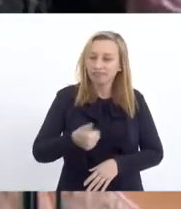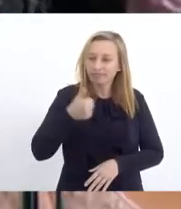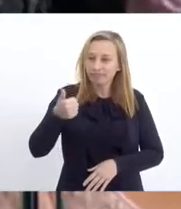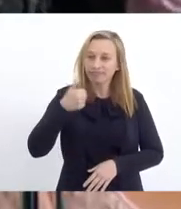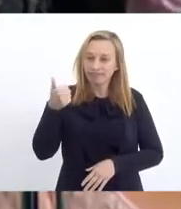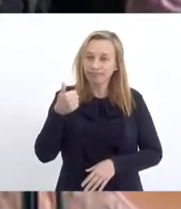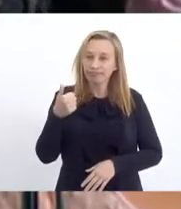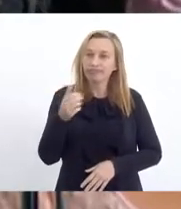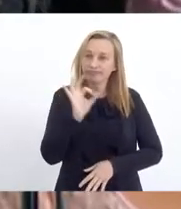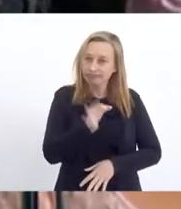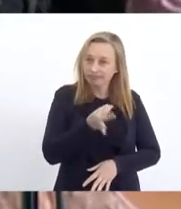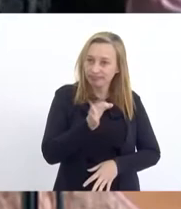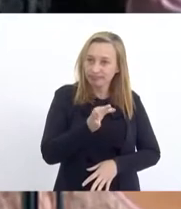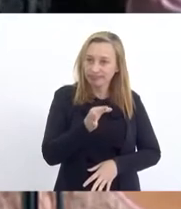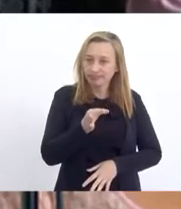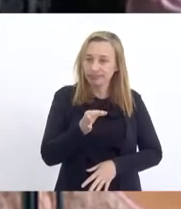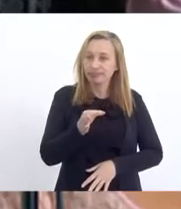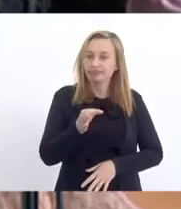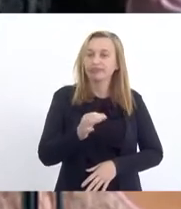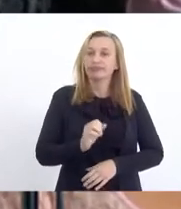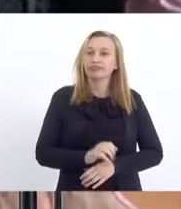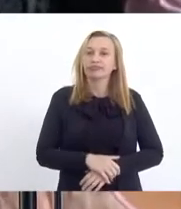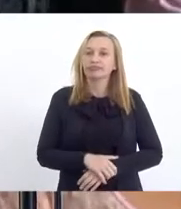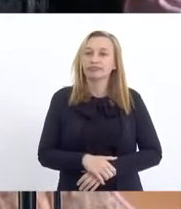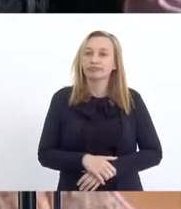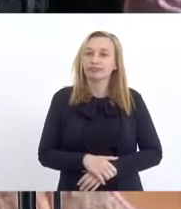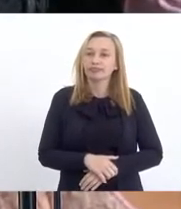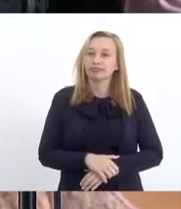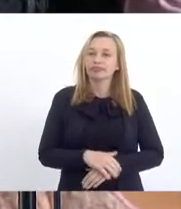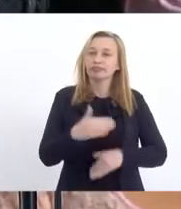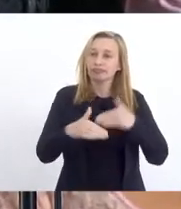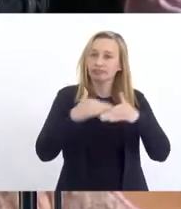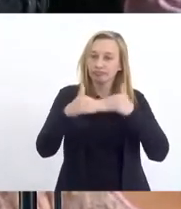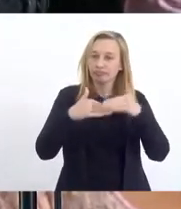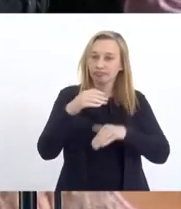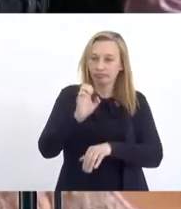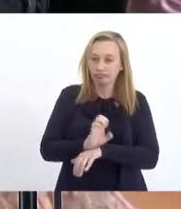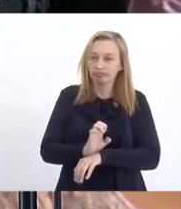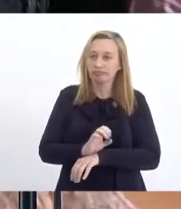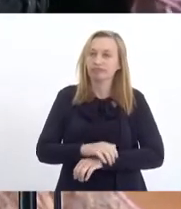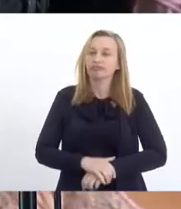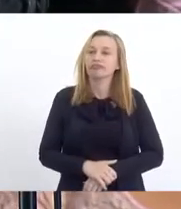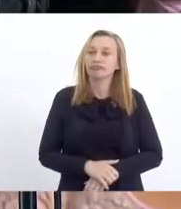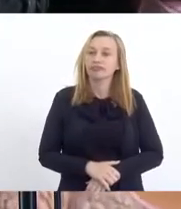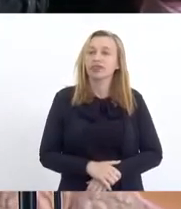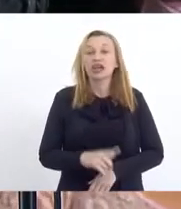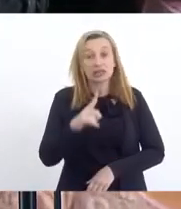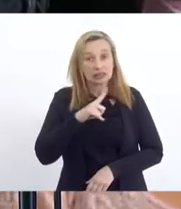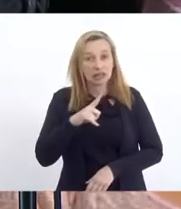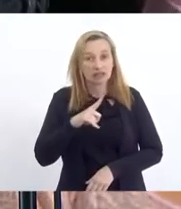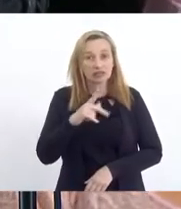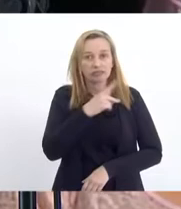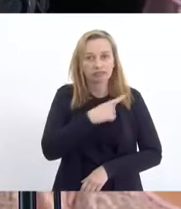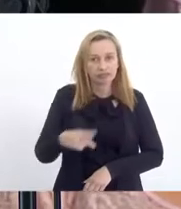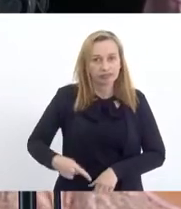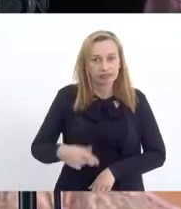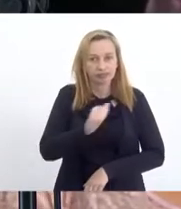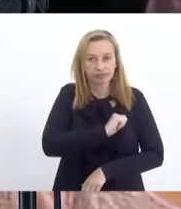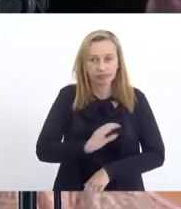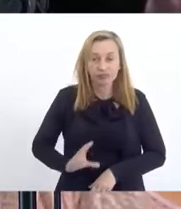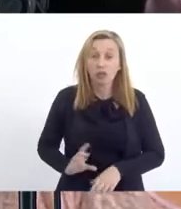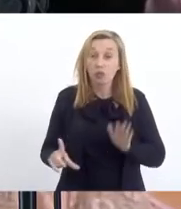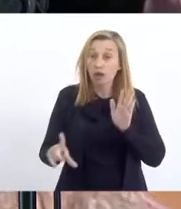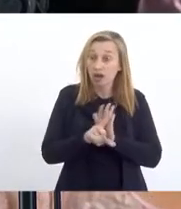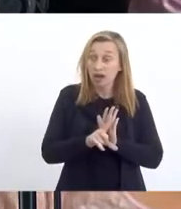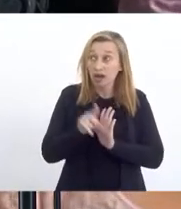que vai definitivamente colocar o nosso Estado aonde ele merece. Porque existe, presidente André, uma